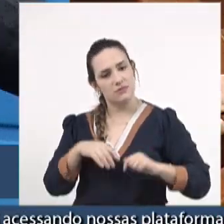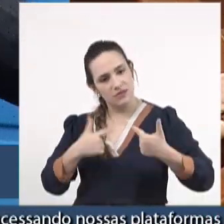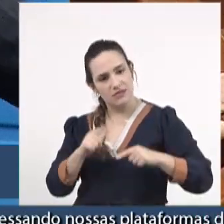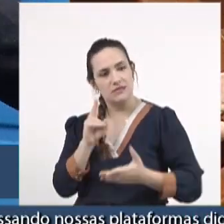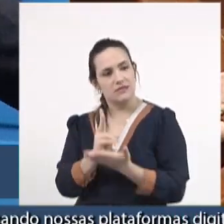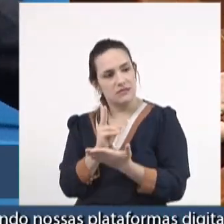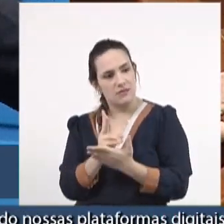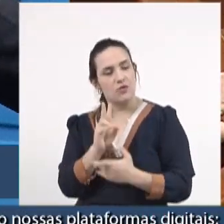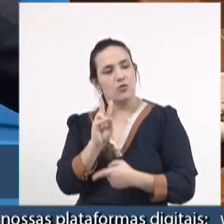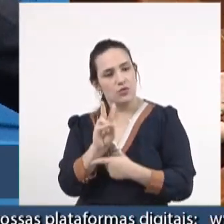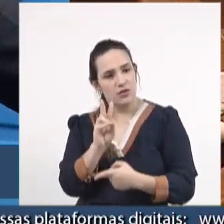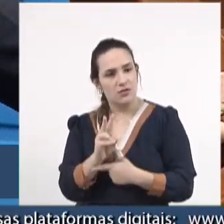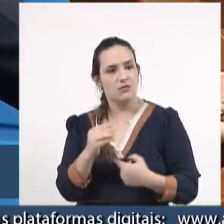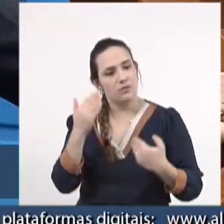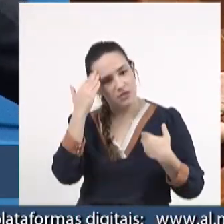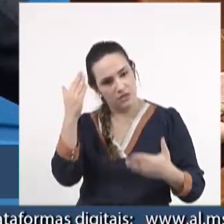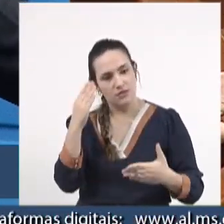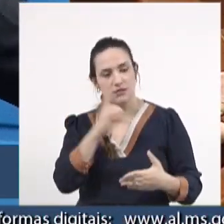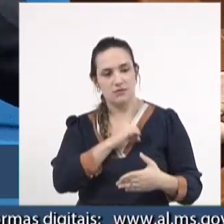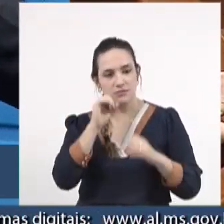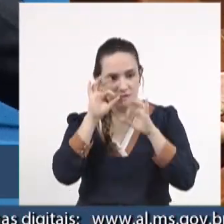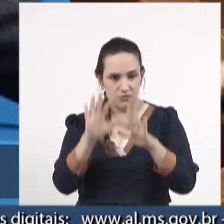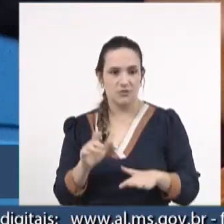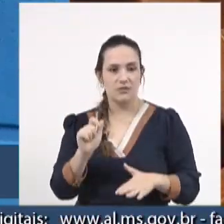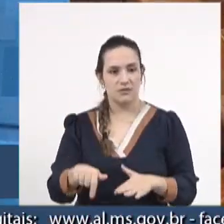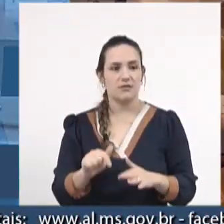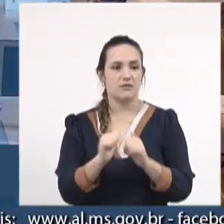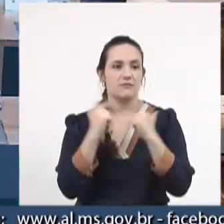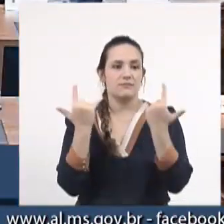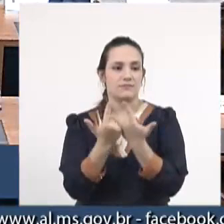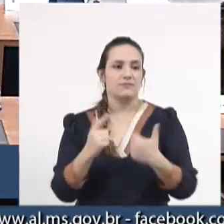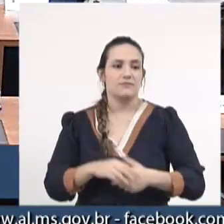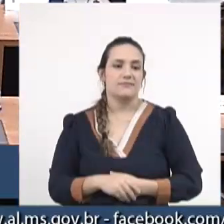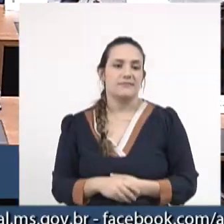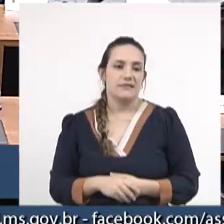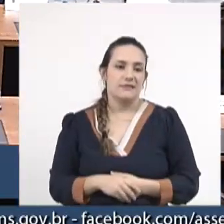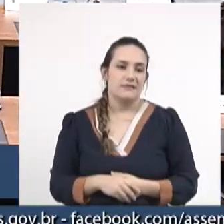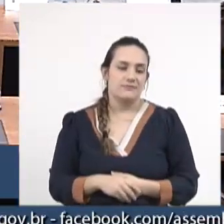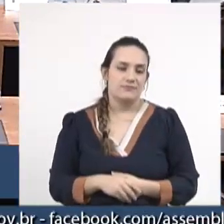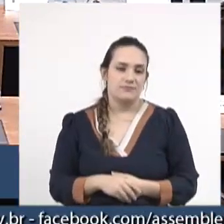preventivamente pela nossa sociedade. Tá? Muito obrigado e que Deus abençoe esta casa. Com